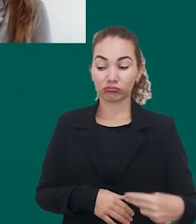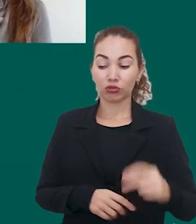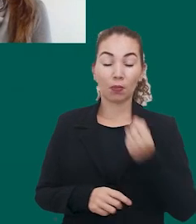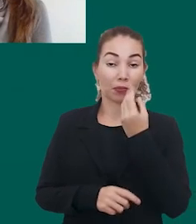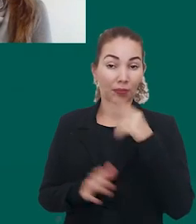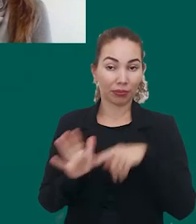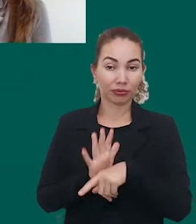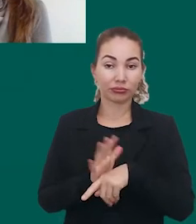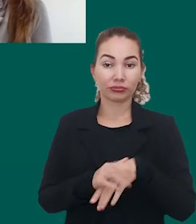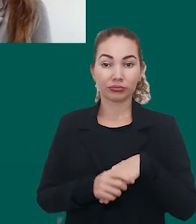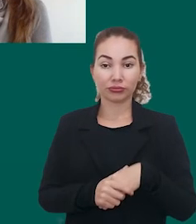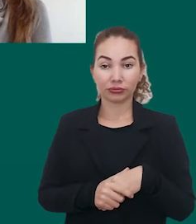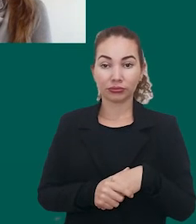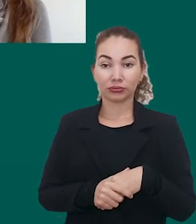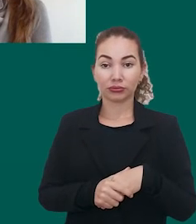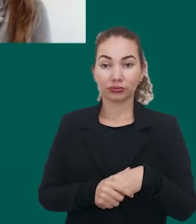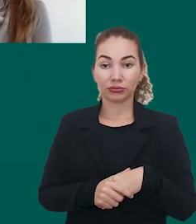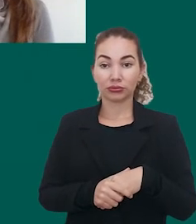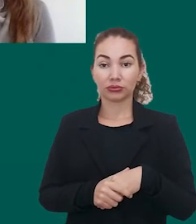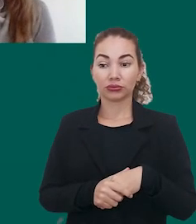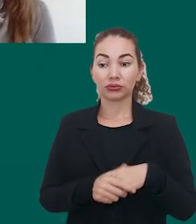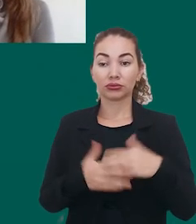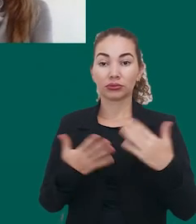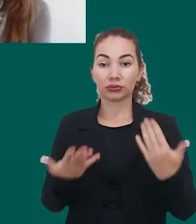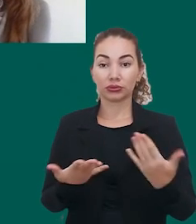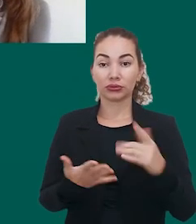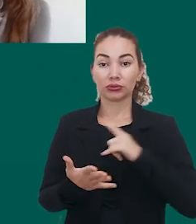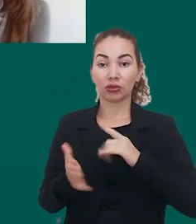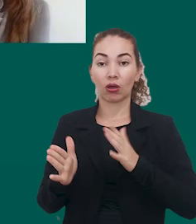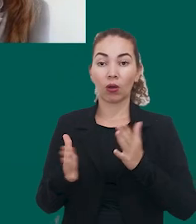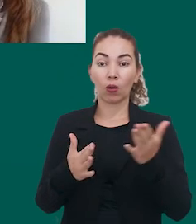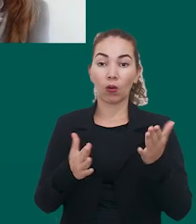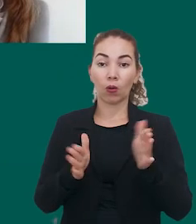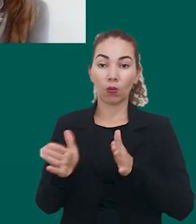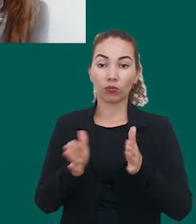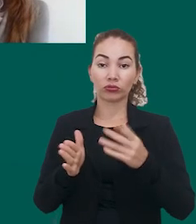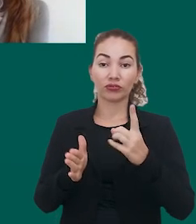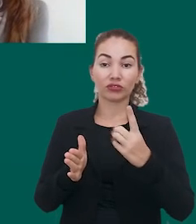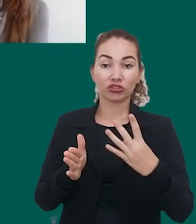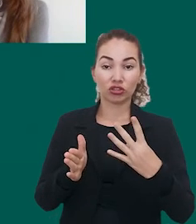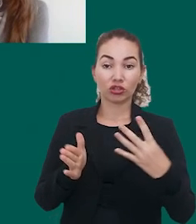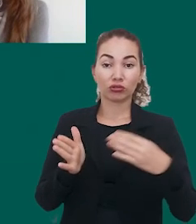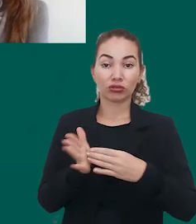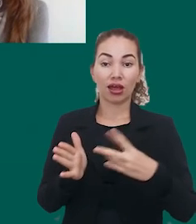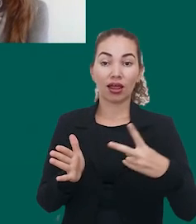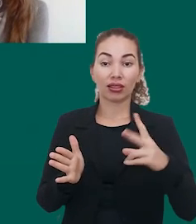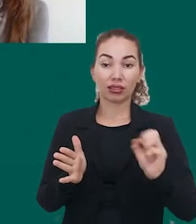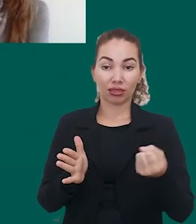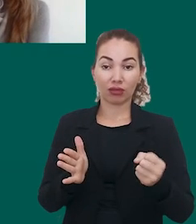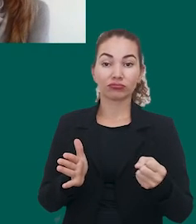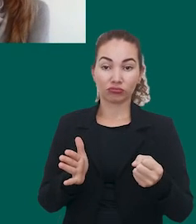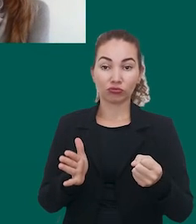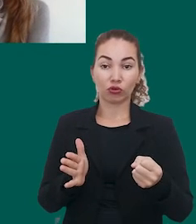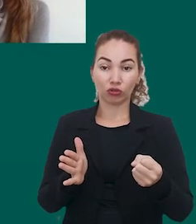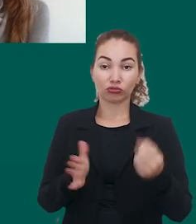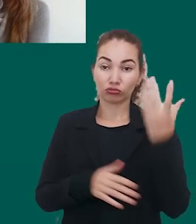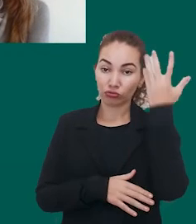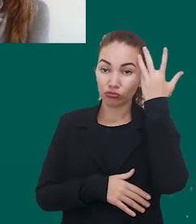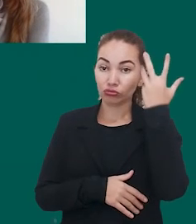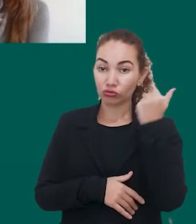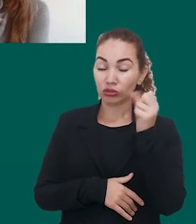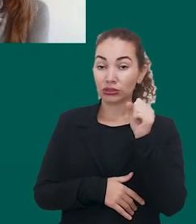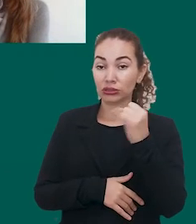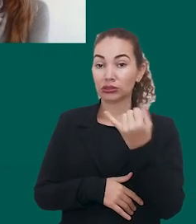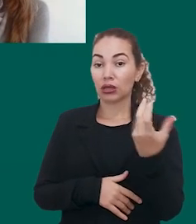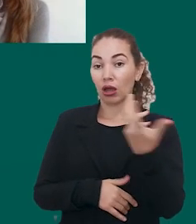Paulo. Sim, em geral, a gente tem pedido um intervalo de 14 a 28 dias entre vacinas, tá? Então, se você acabou de